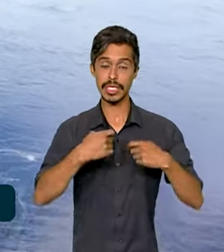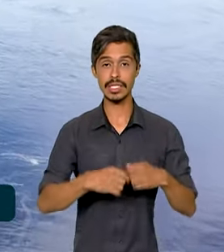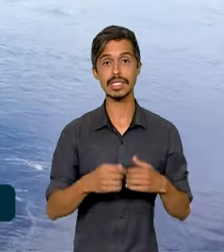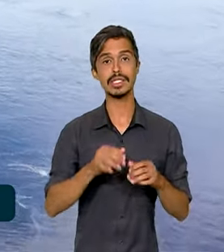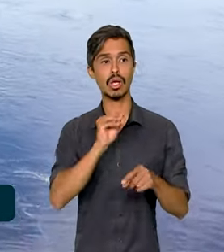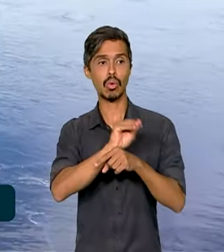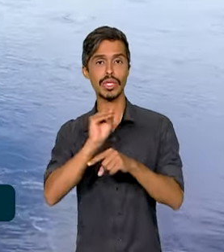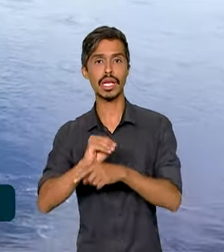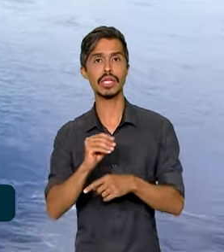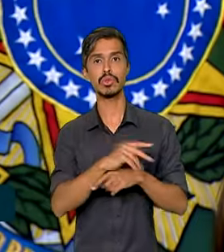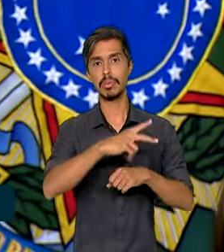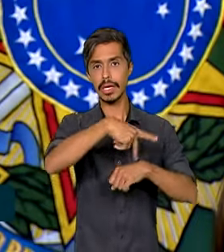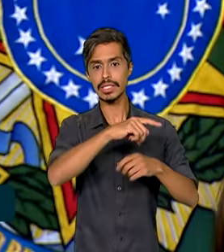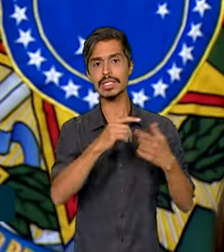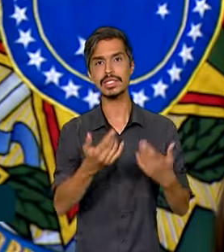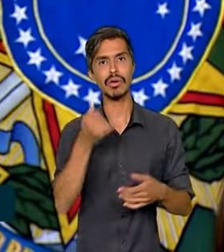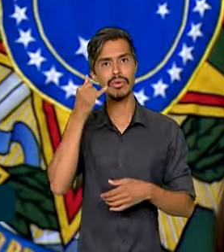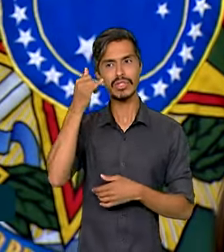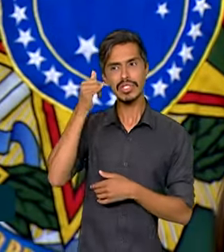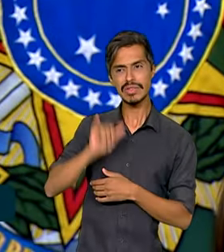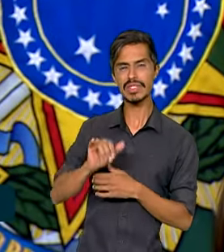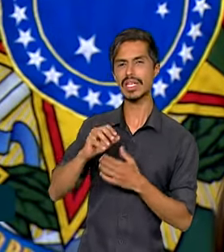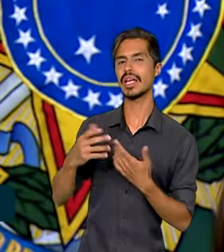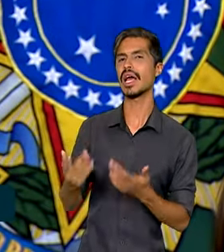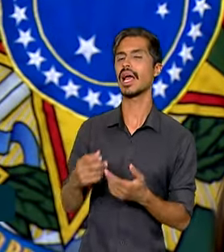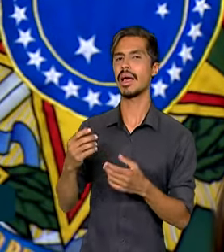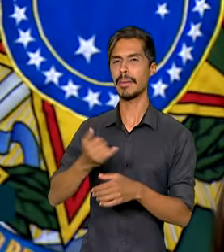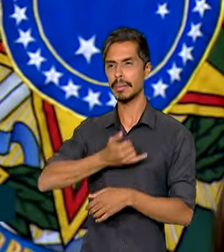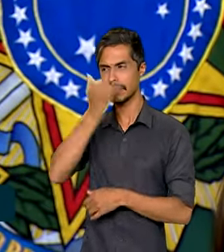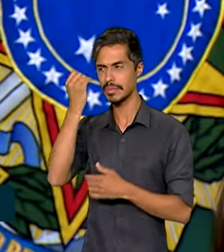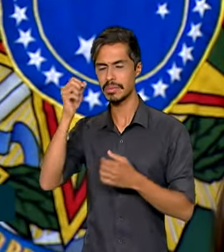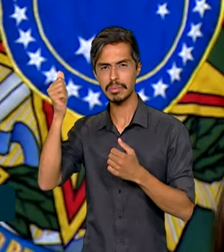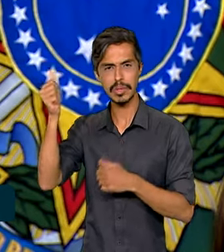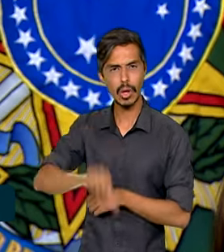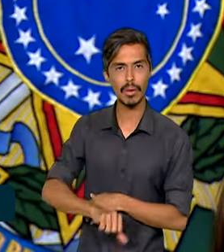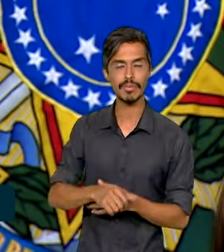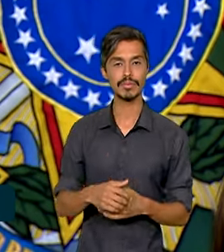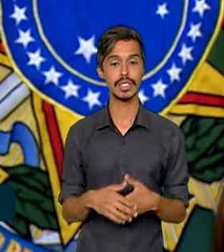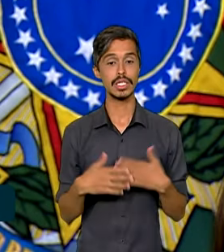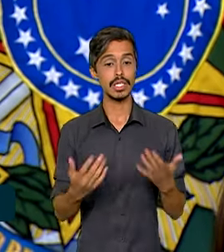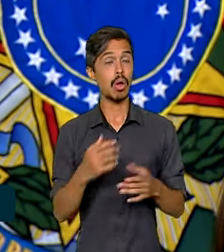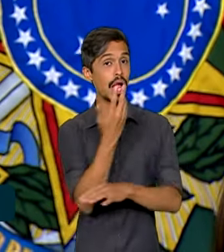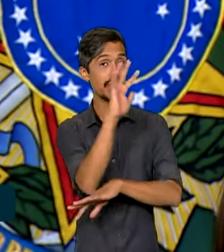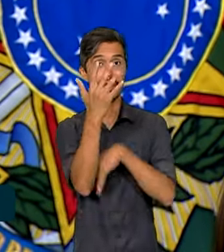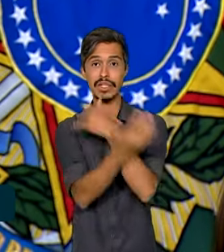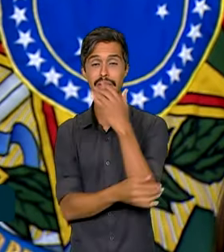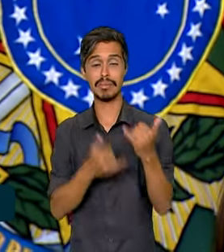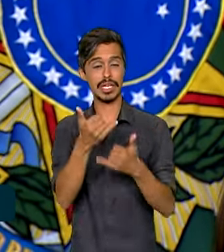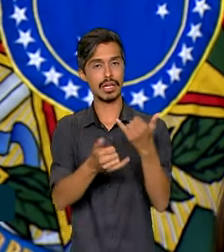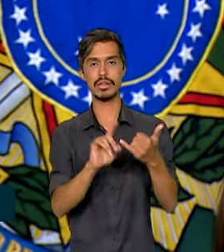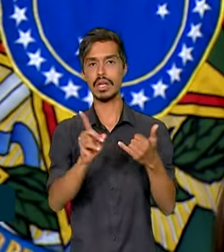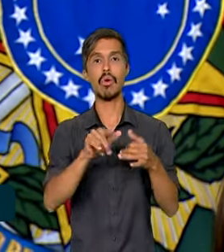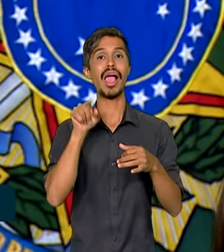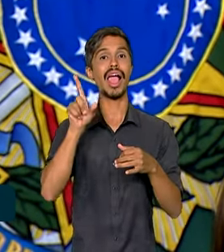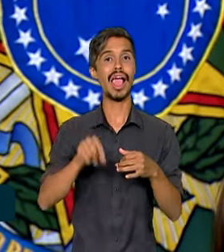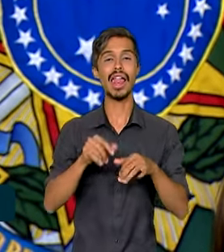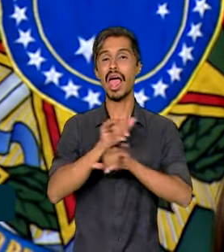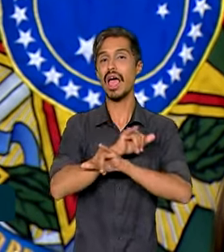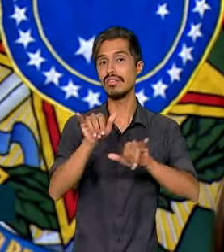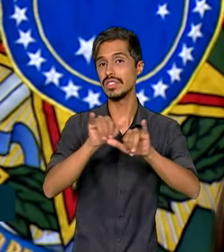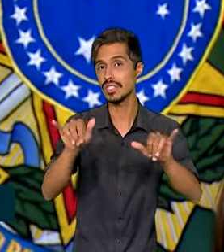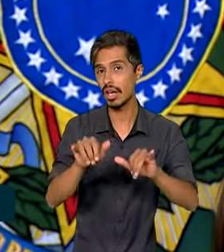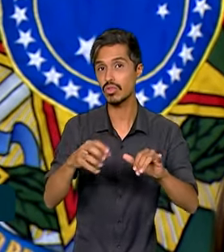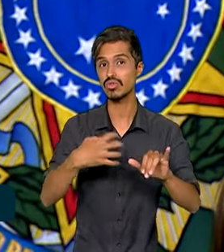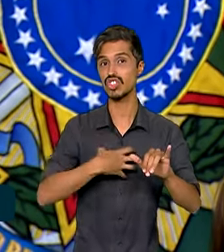novas calamidades a natureza não está mais brincando ela está avisando e cada vez avisando com